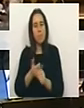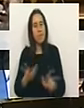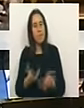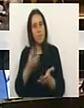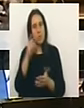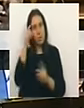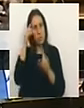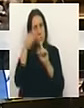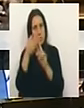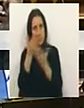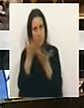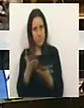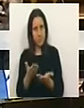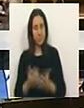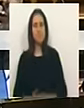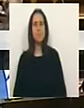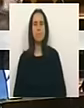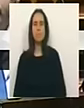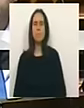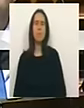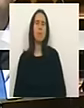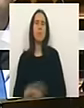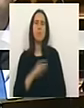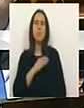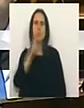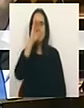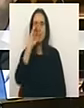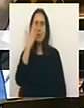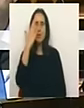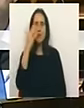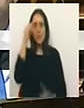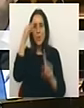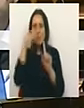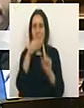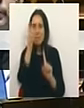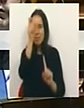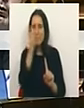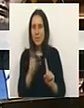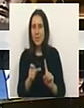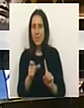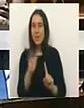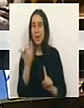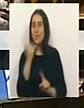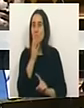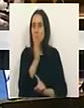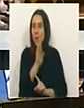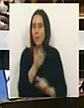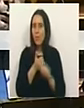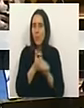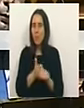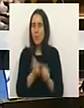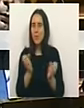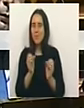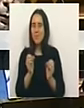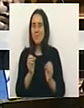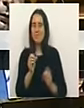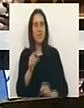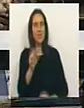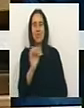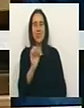seus objetivos. Mas, Sr. Primeiro-Ministro, não cumpre os seus objetivos conforme tinha dito. Isso é que